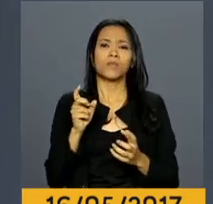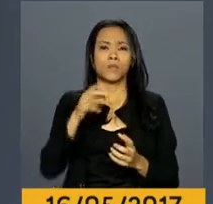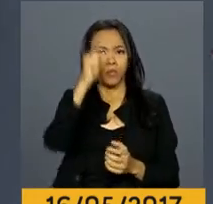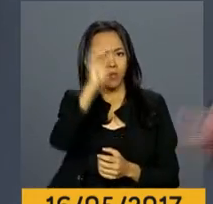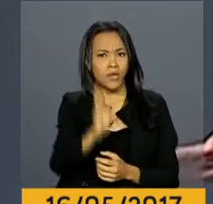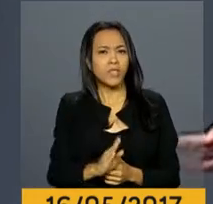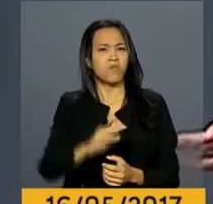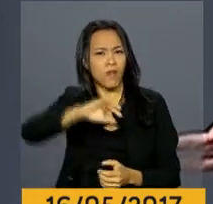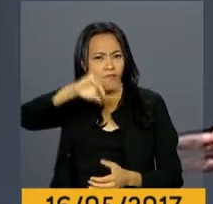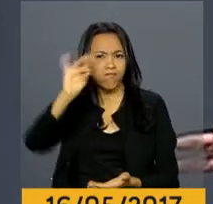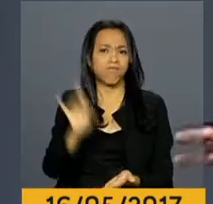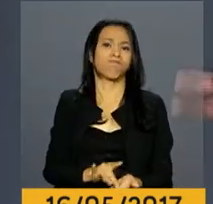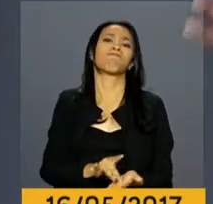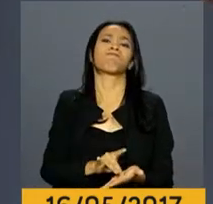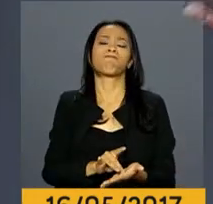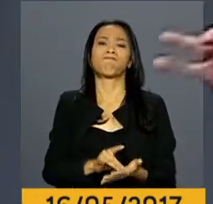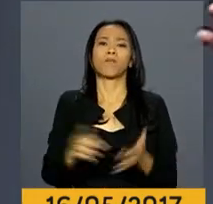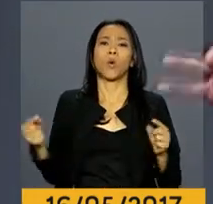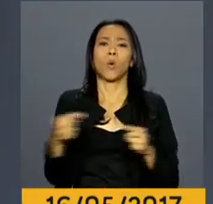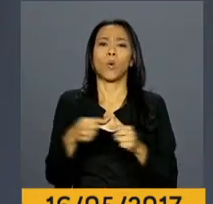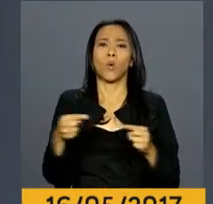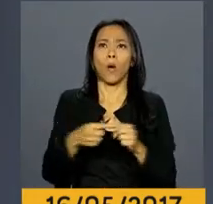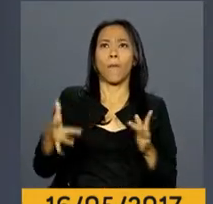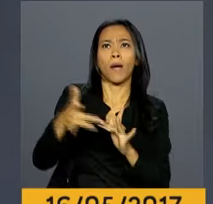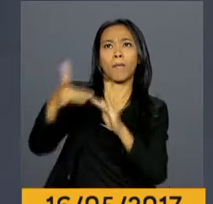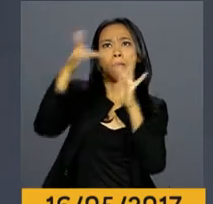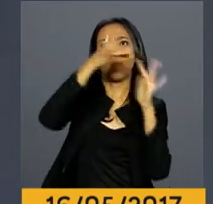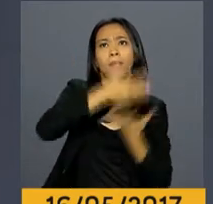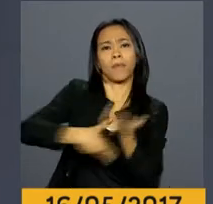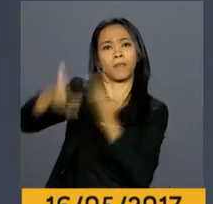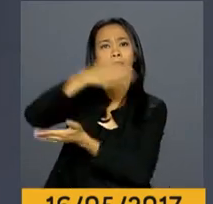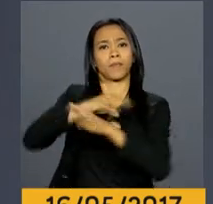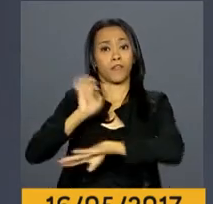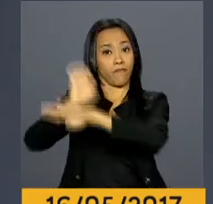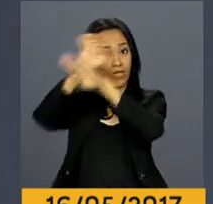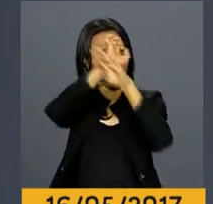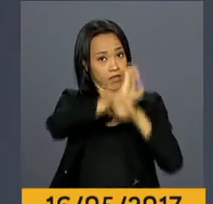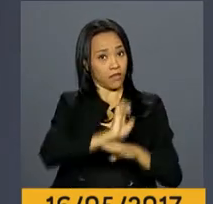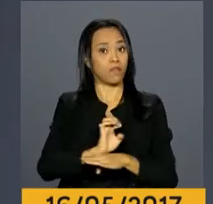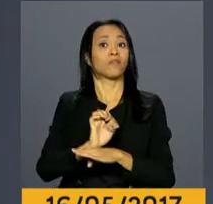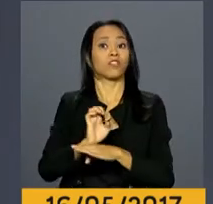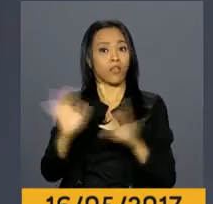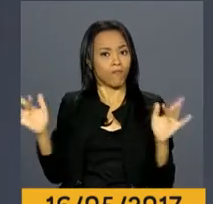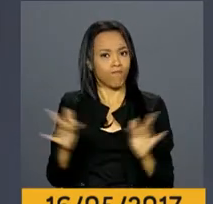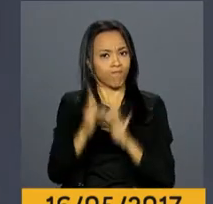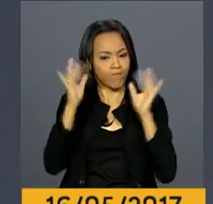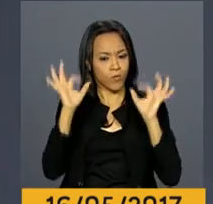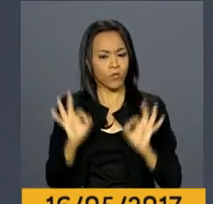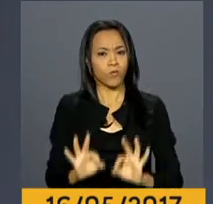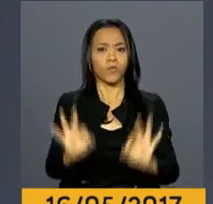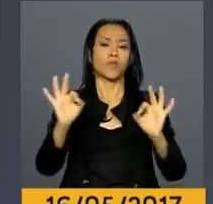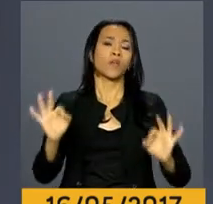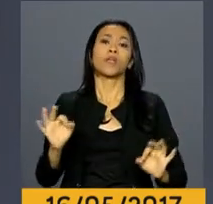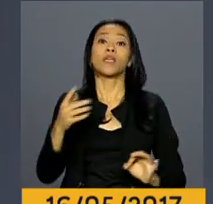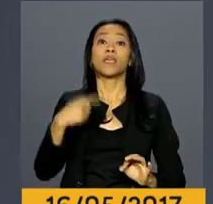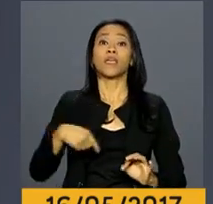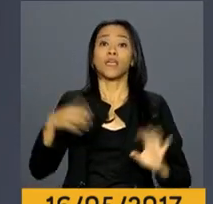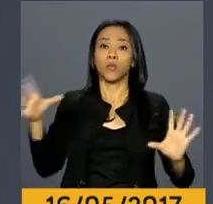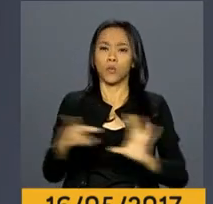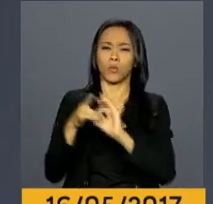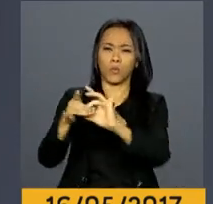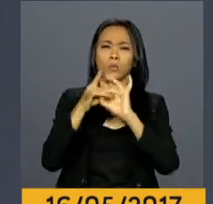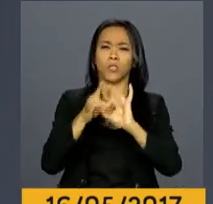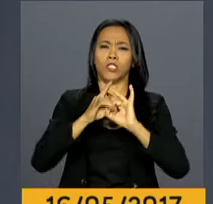verdadeira federação. E para instaurar uma verdadeira federação, para que a União seja forte,